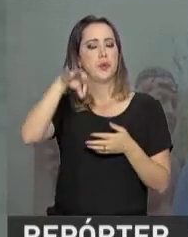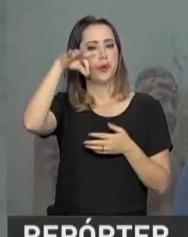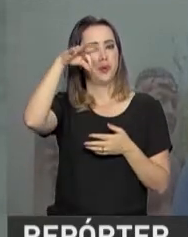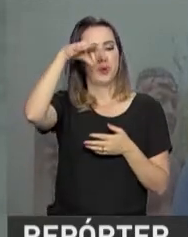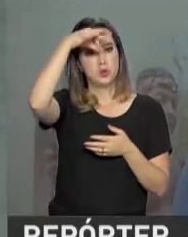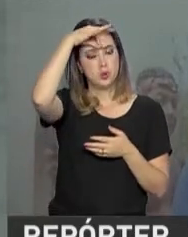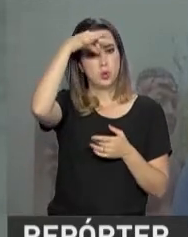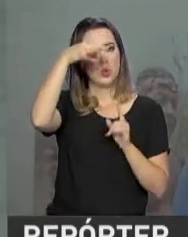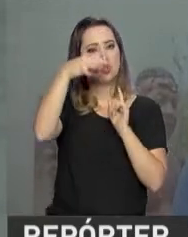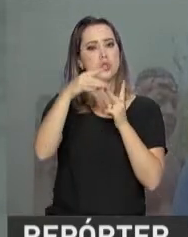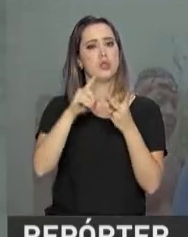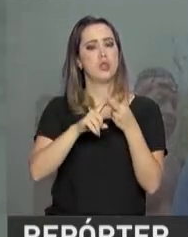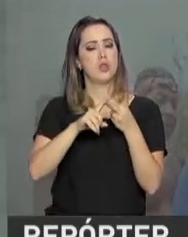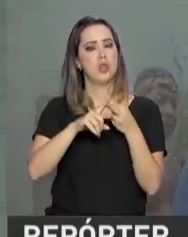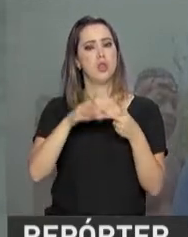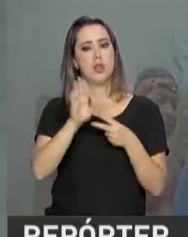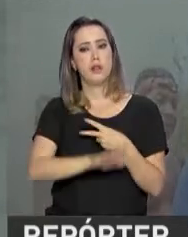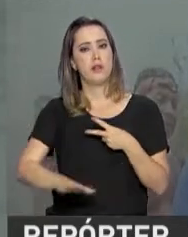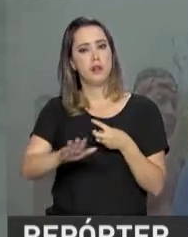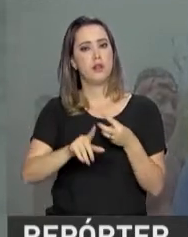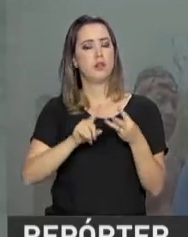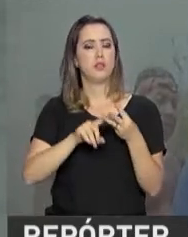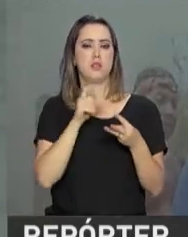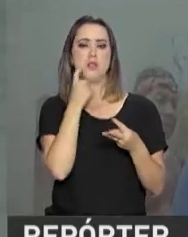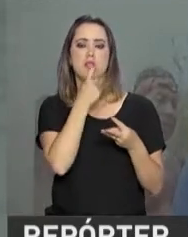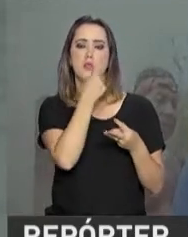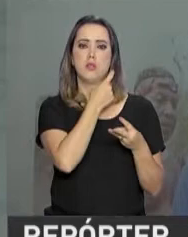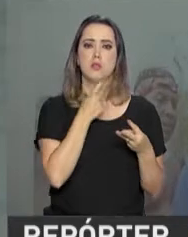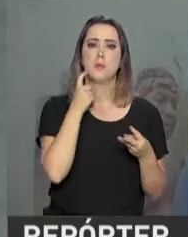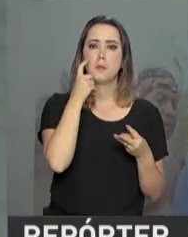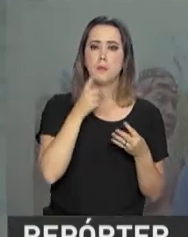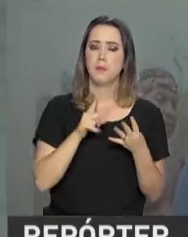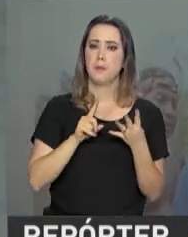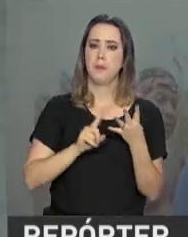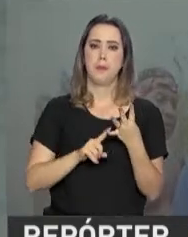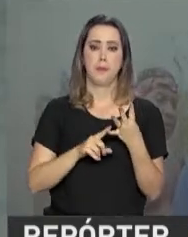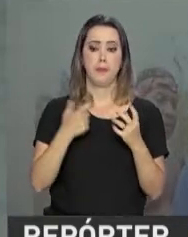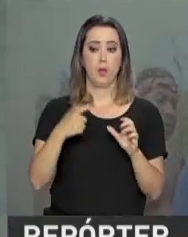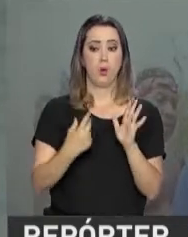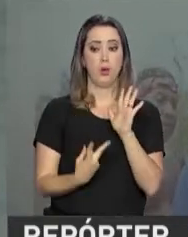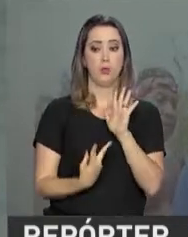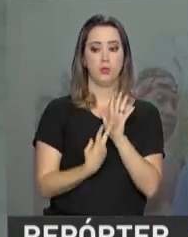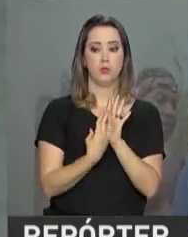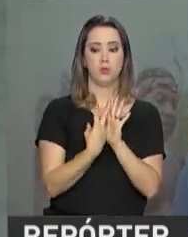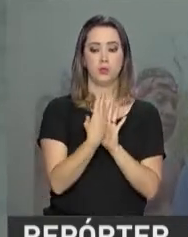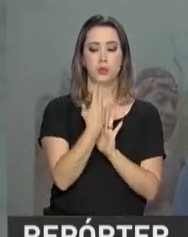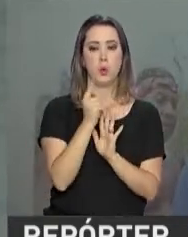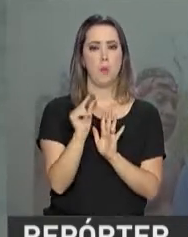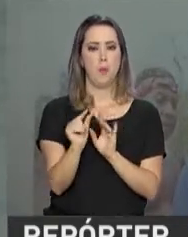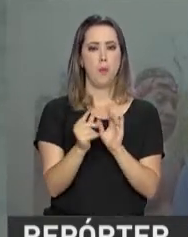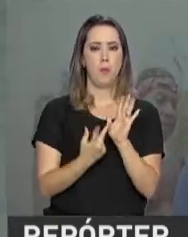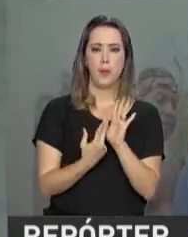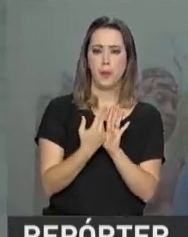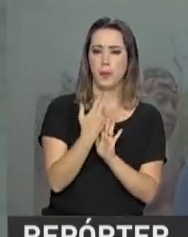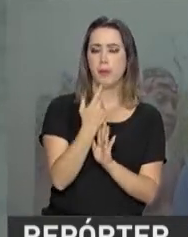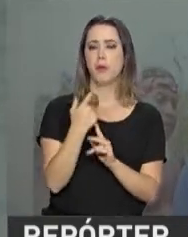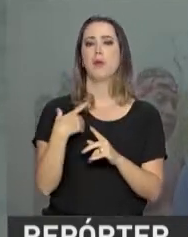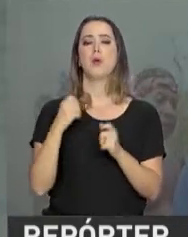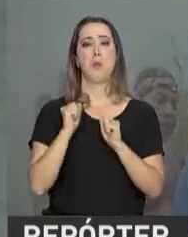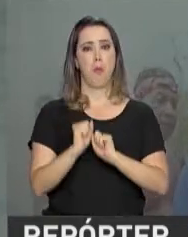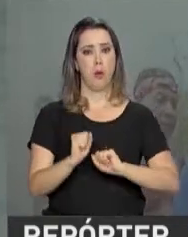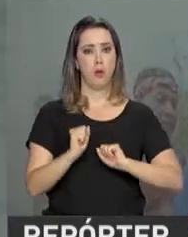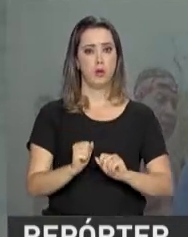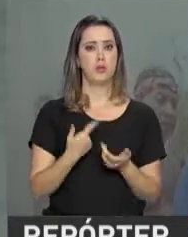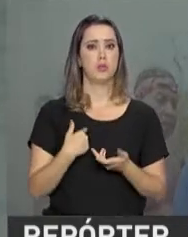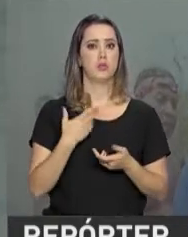ginecologia, pediatria, odontologia, centros cirúrgicos para fazer pequenas e médias cirurgias, inclusive,